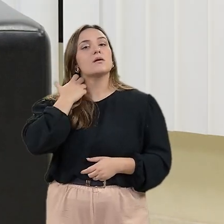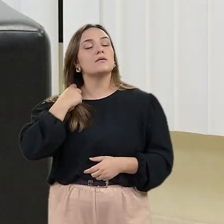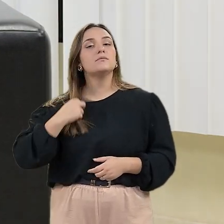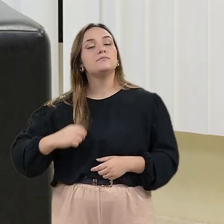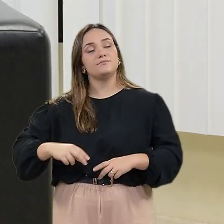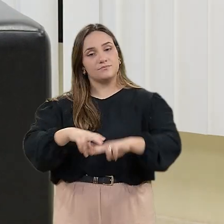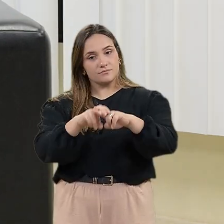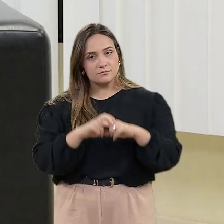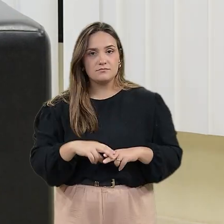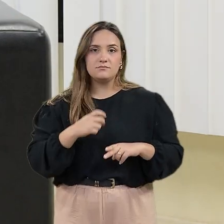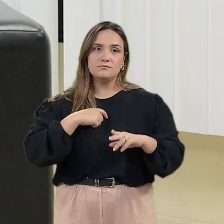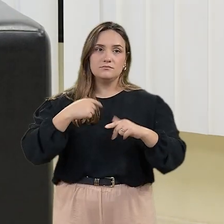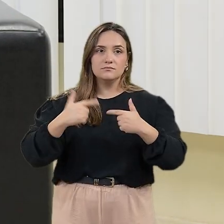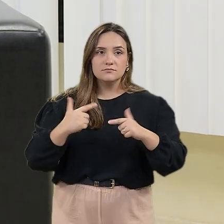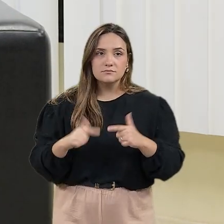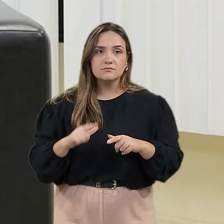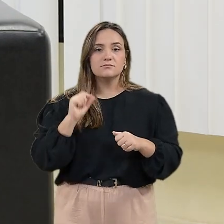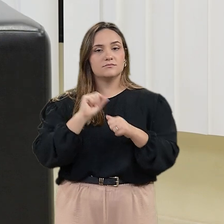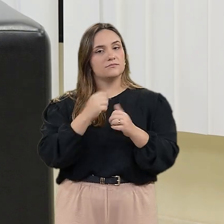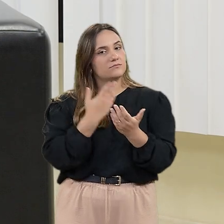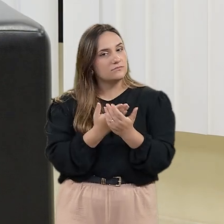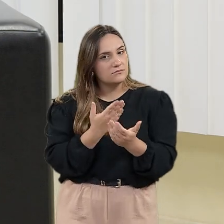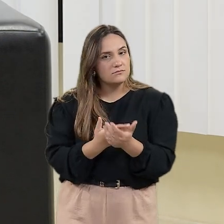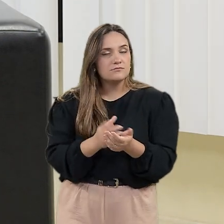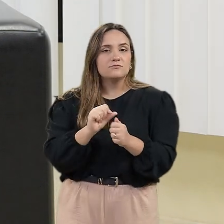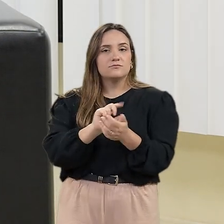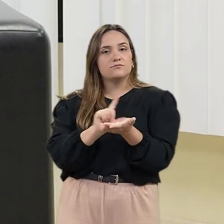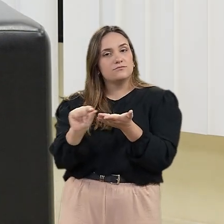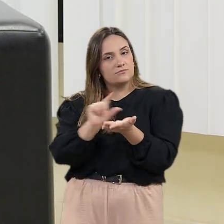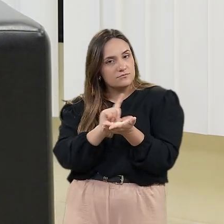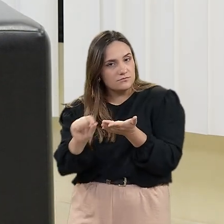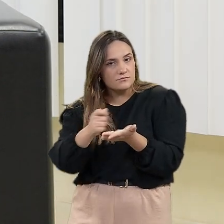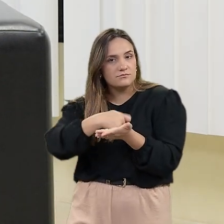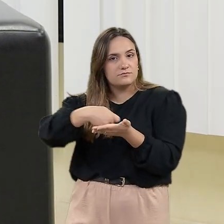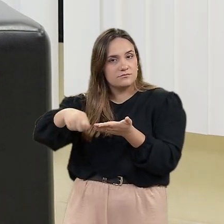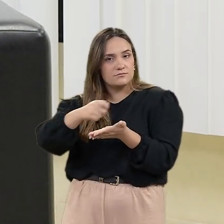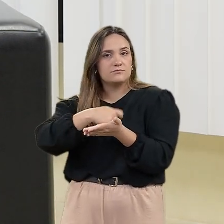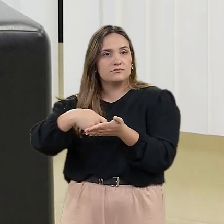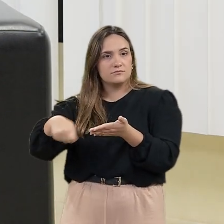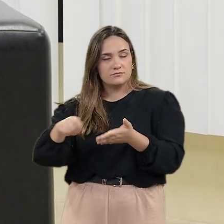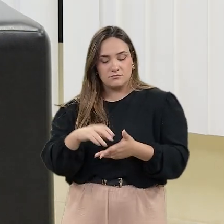foi trabalhando com isso, fazendo publicações em revistas autorizadas